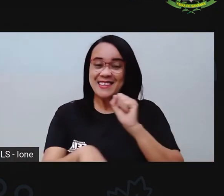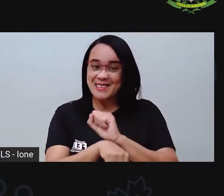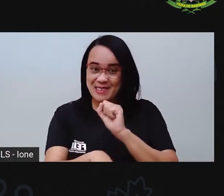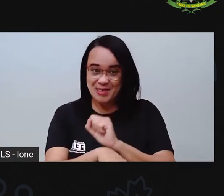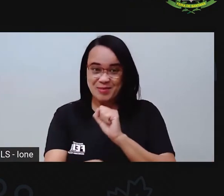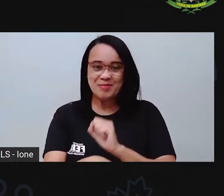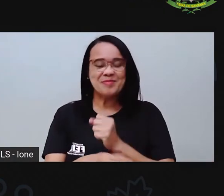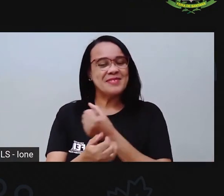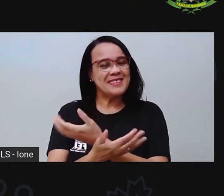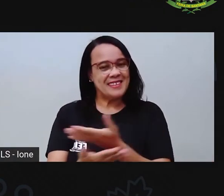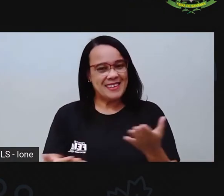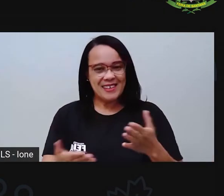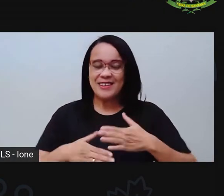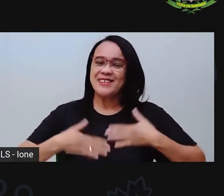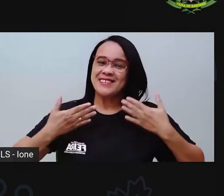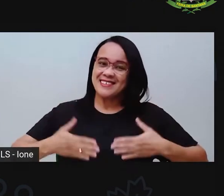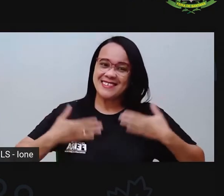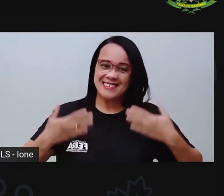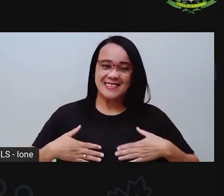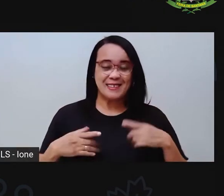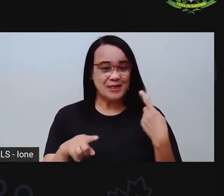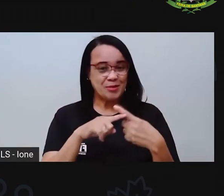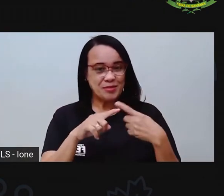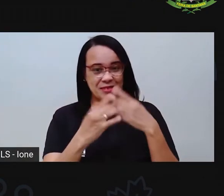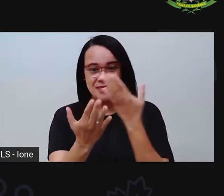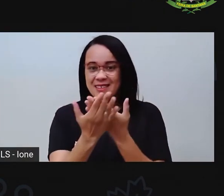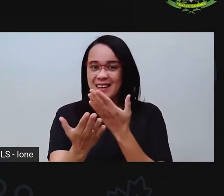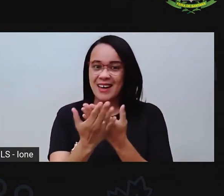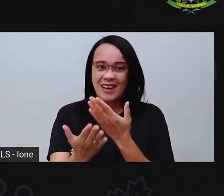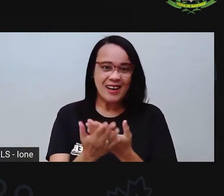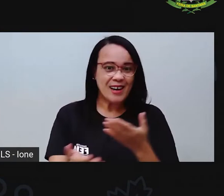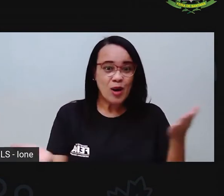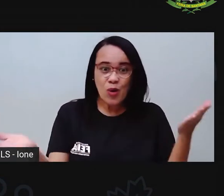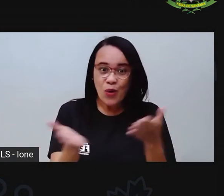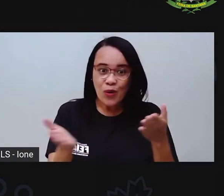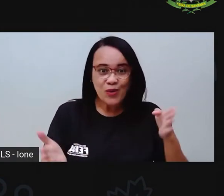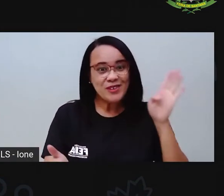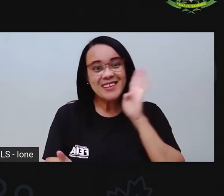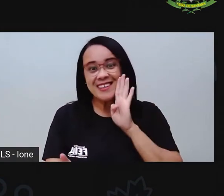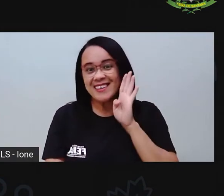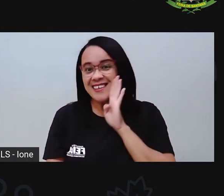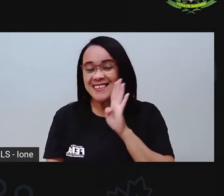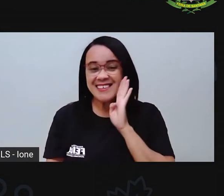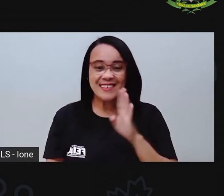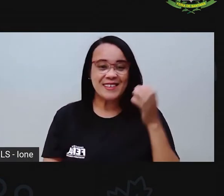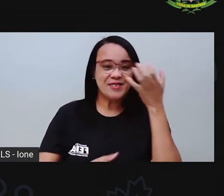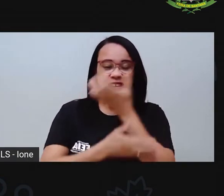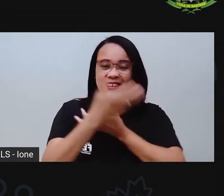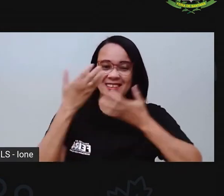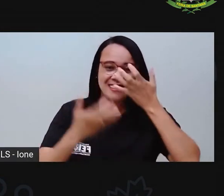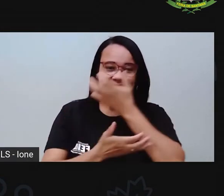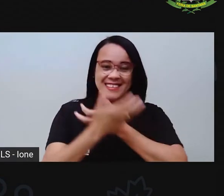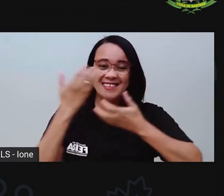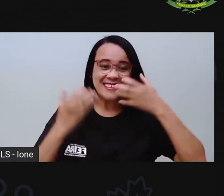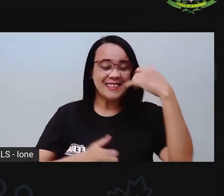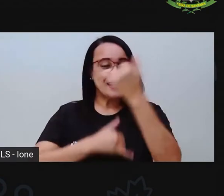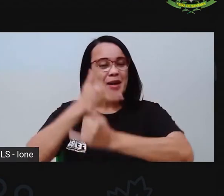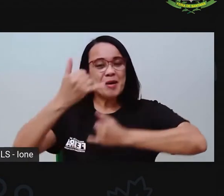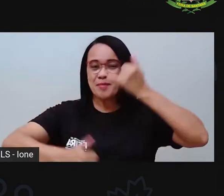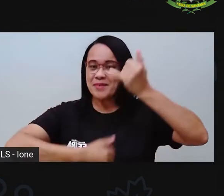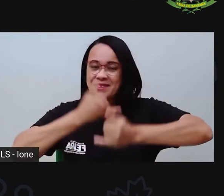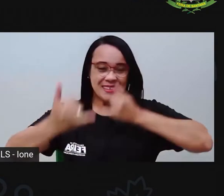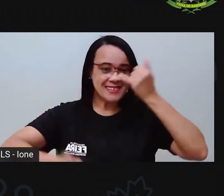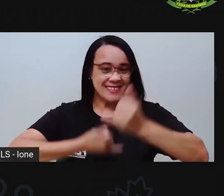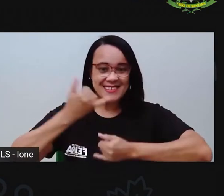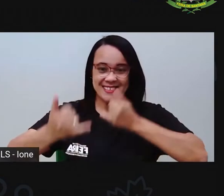vocês estejam porque a aula de hoje é master bem divertida né a gente vai cantar você vai brincar né